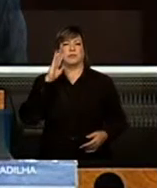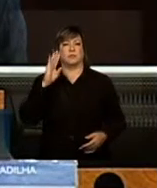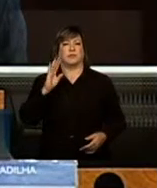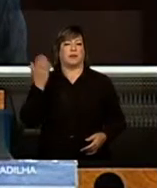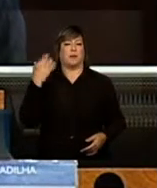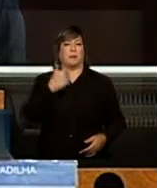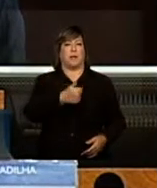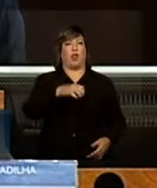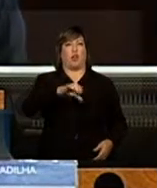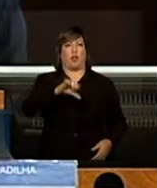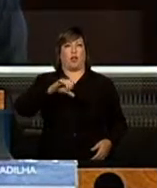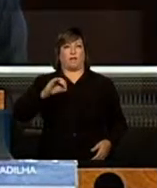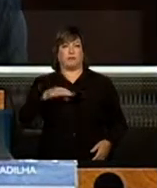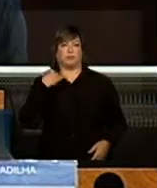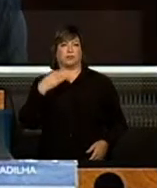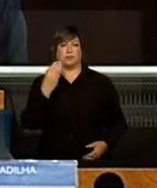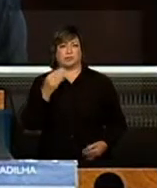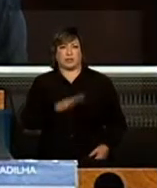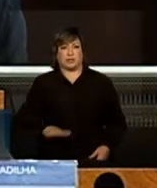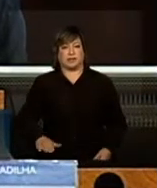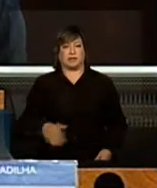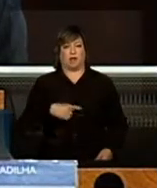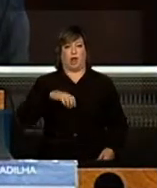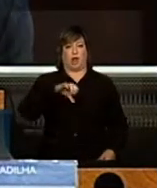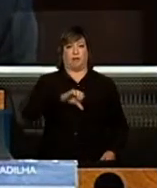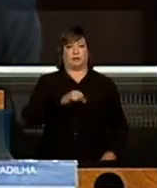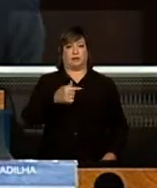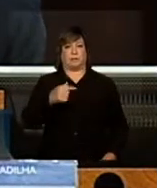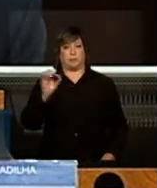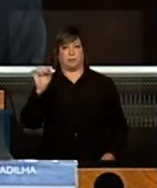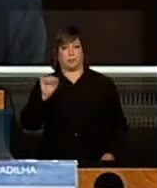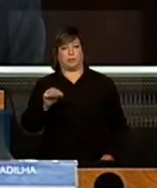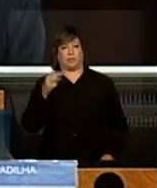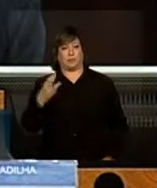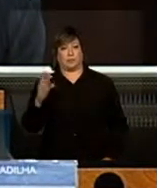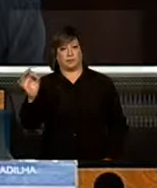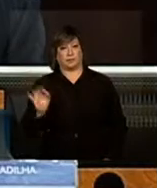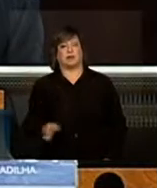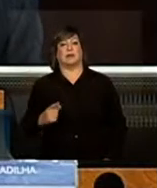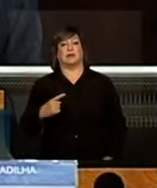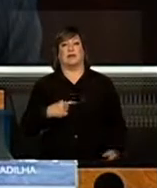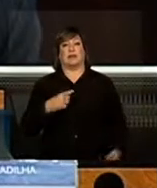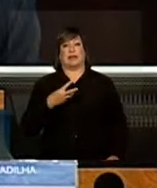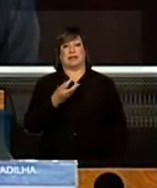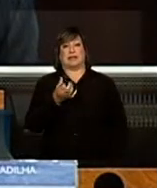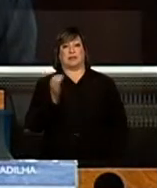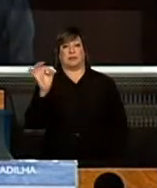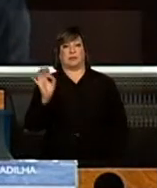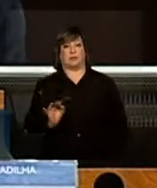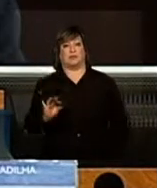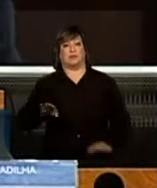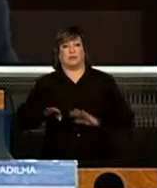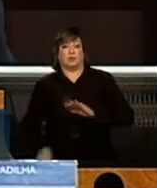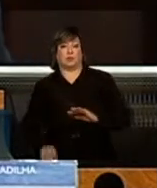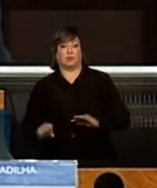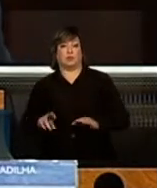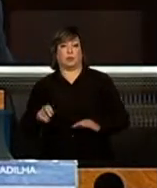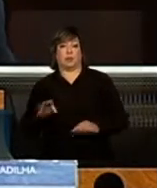em 90, era 87,3 contra 36,6 na região Sudeste. Hoje